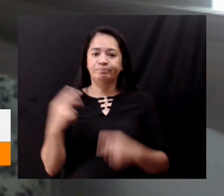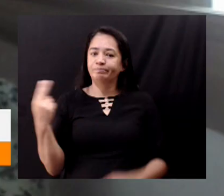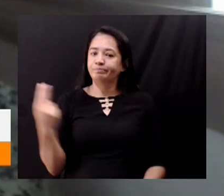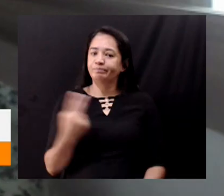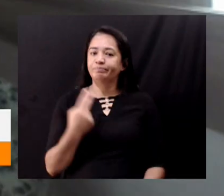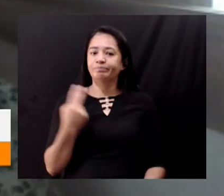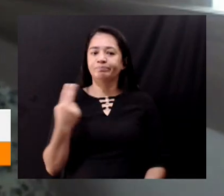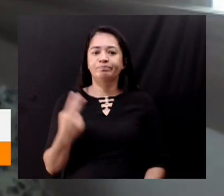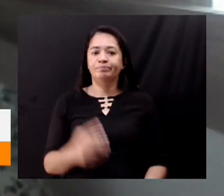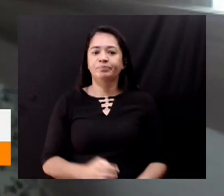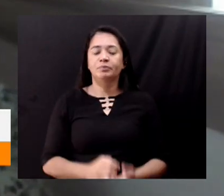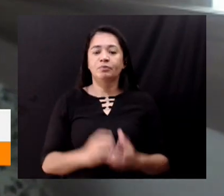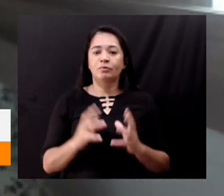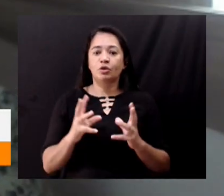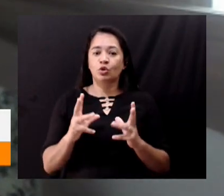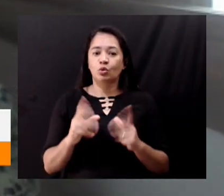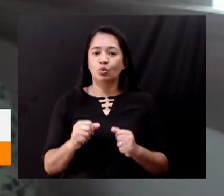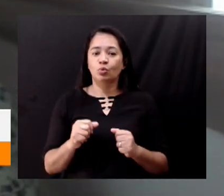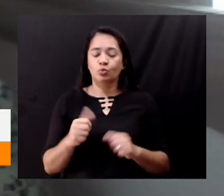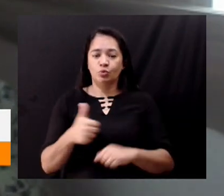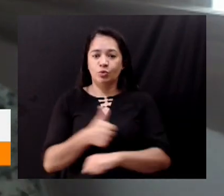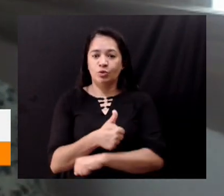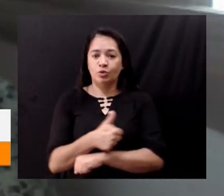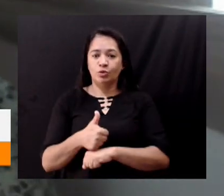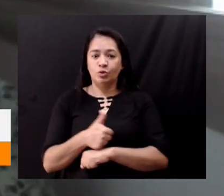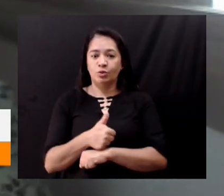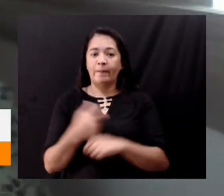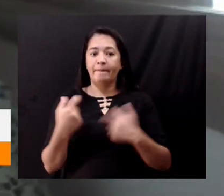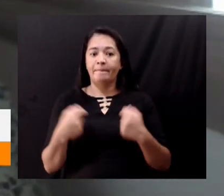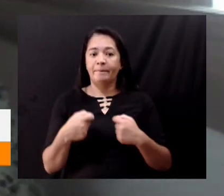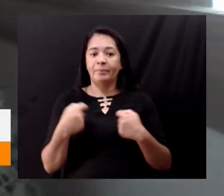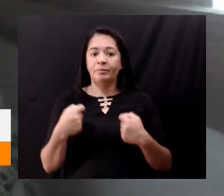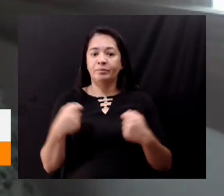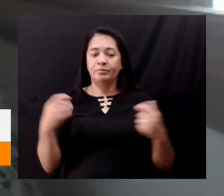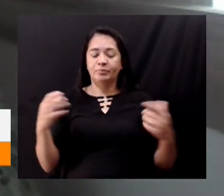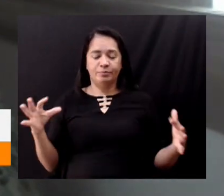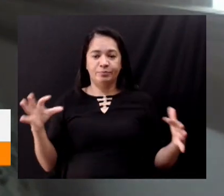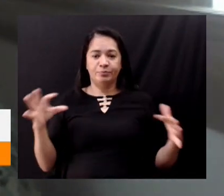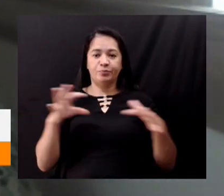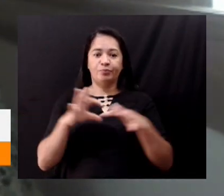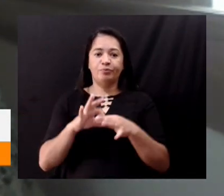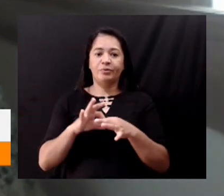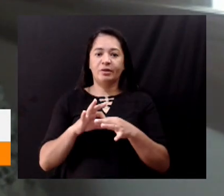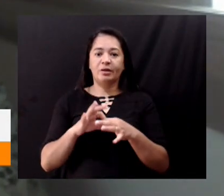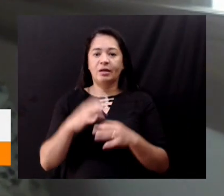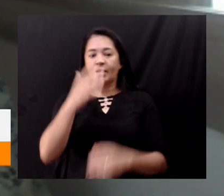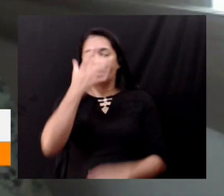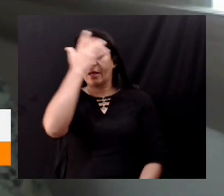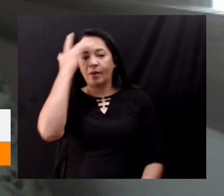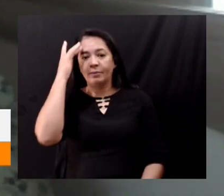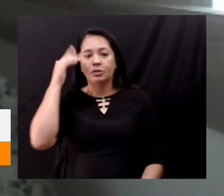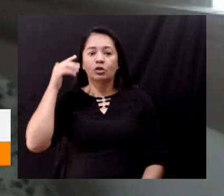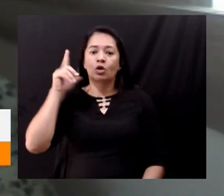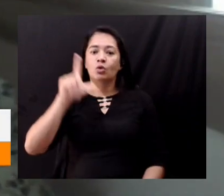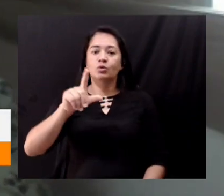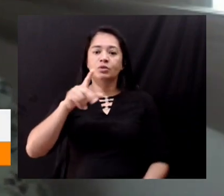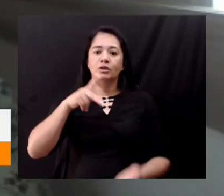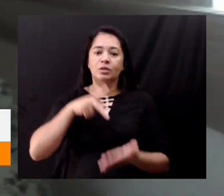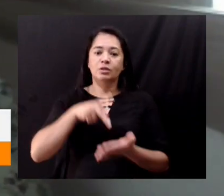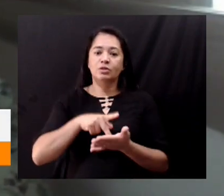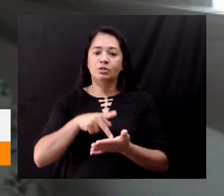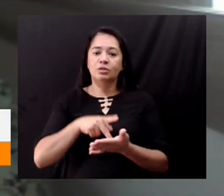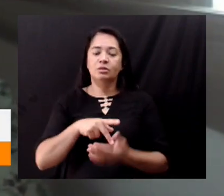Todos esses profissionais eles precisam estar englobados para que a pessoa realmente consiga lidar com